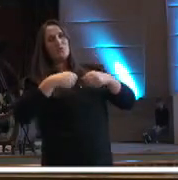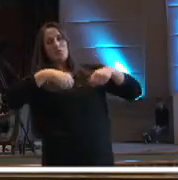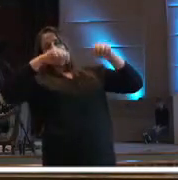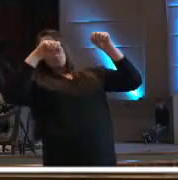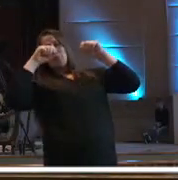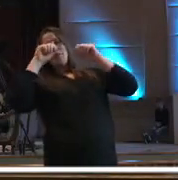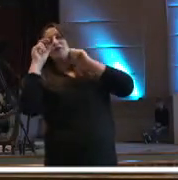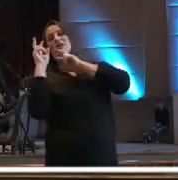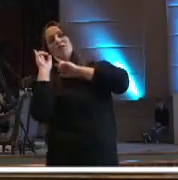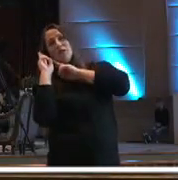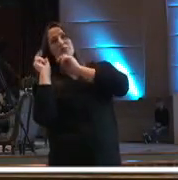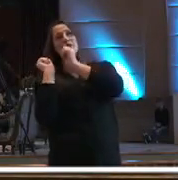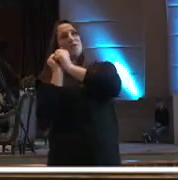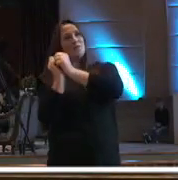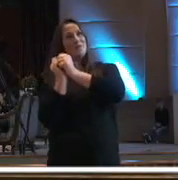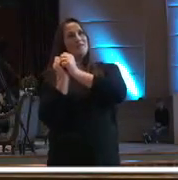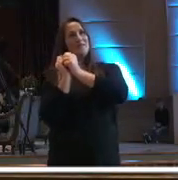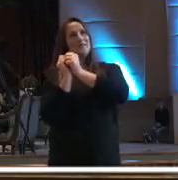meu lado.